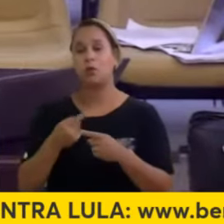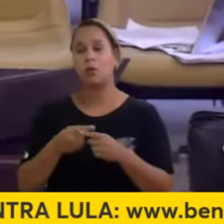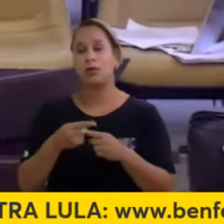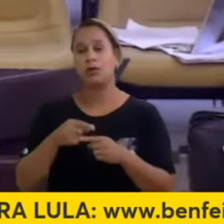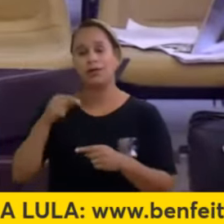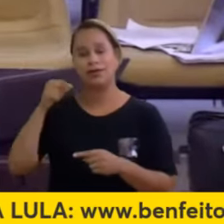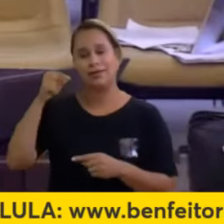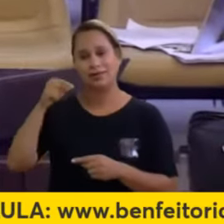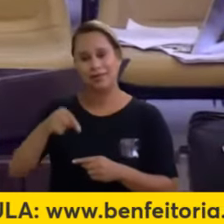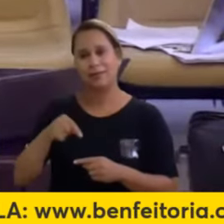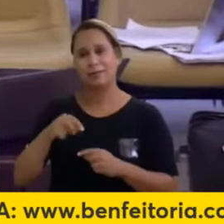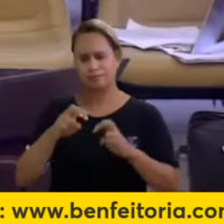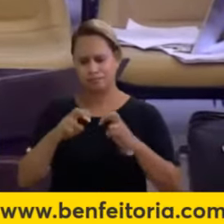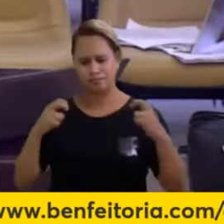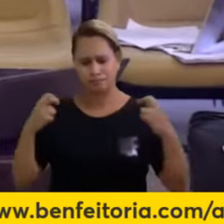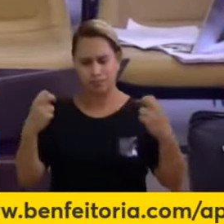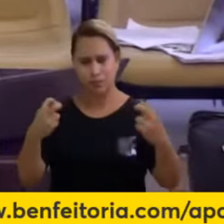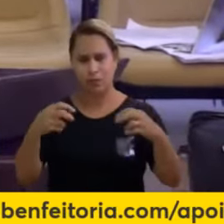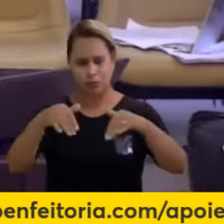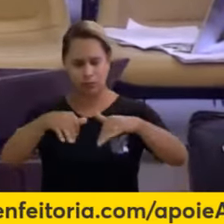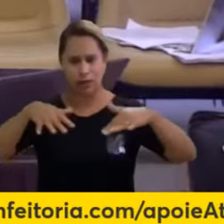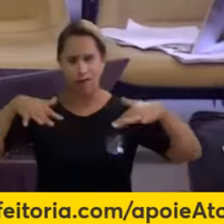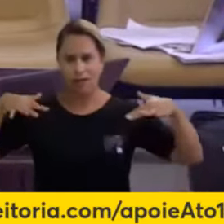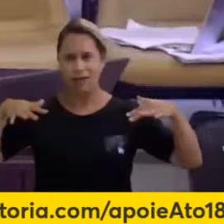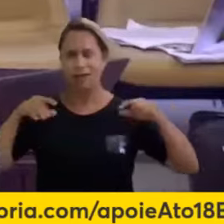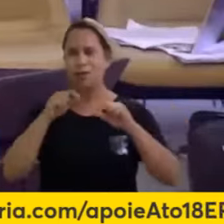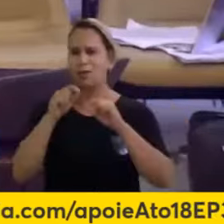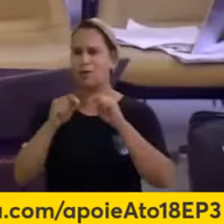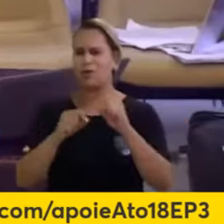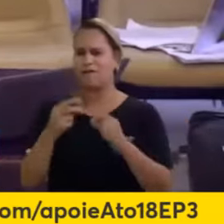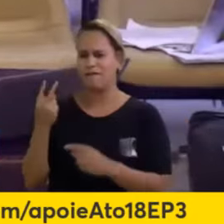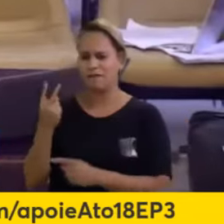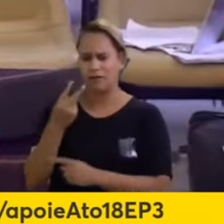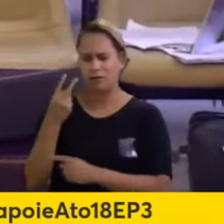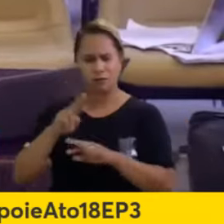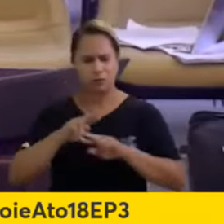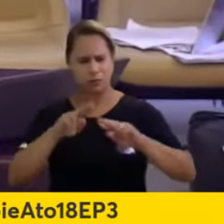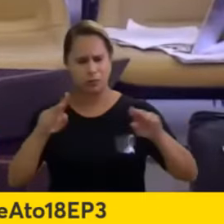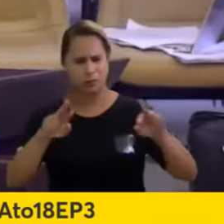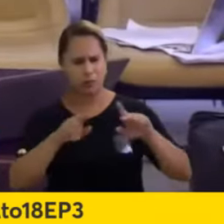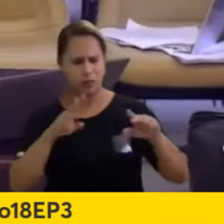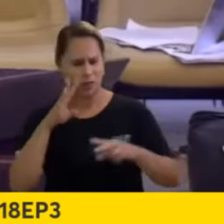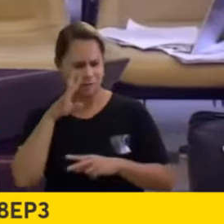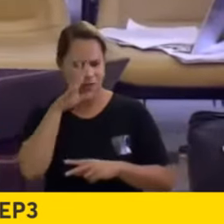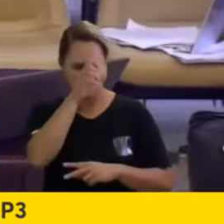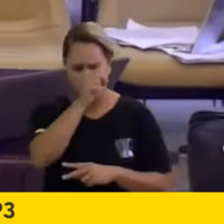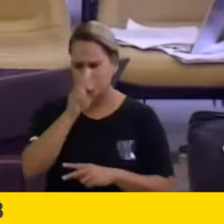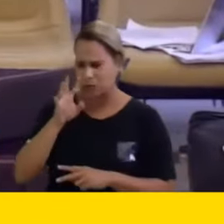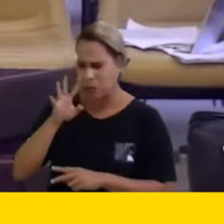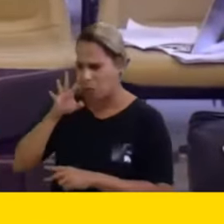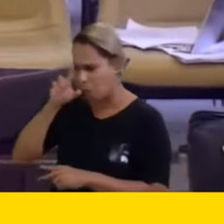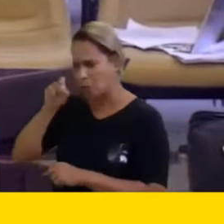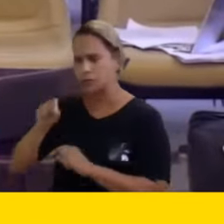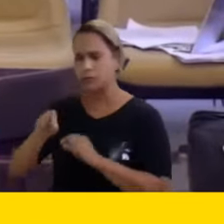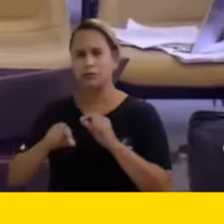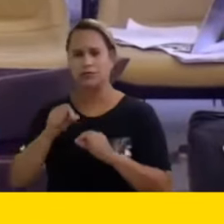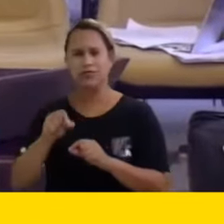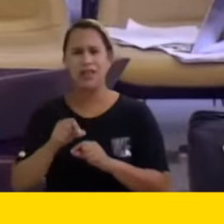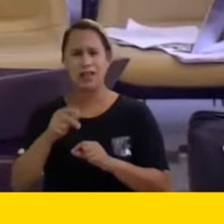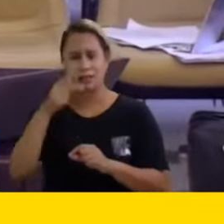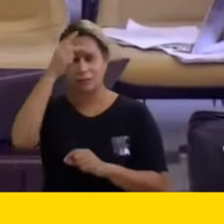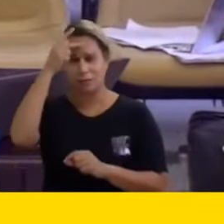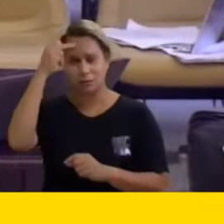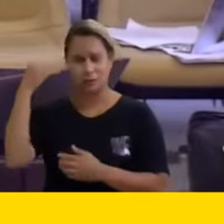foram trazidos valores diferentes de abuso daqueles que estavam nas petições iniciais daqueles que foram ditos nas alegações